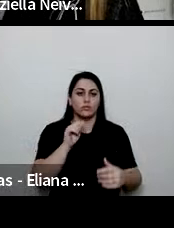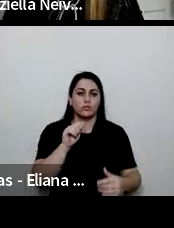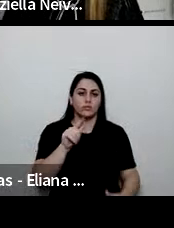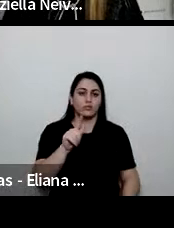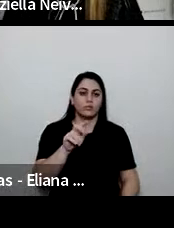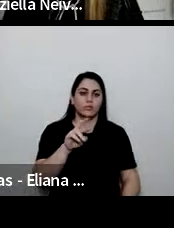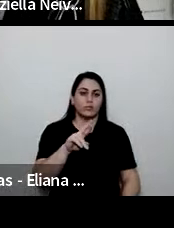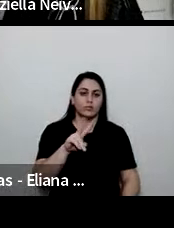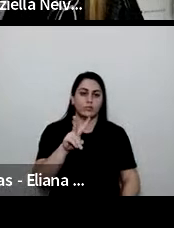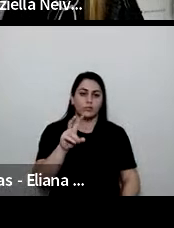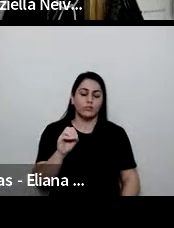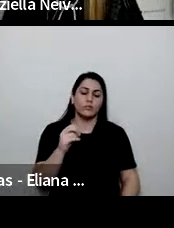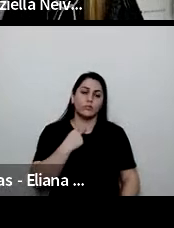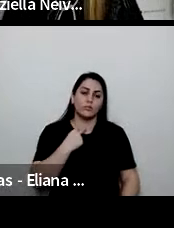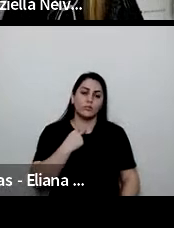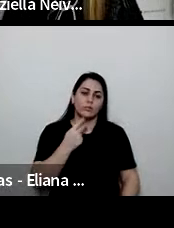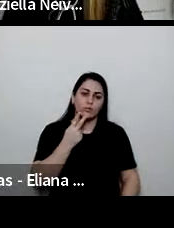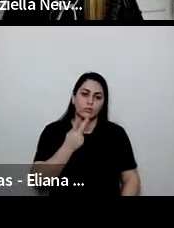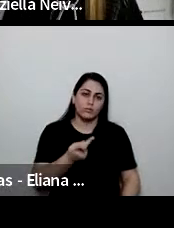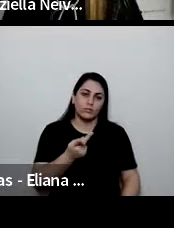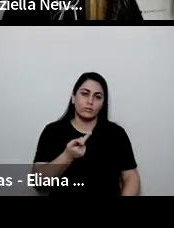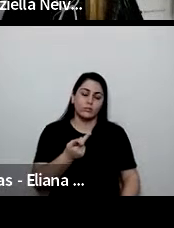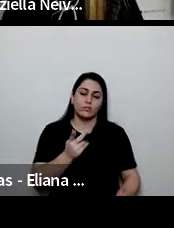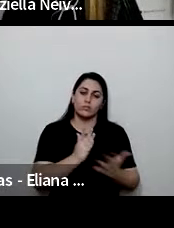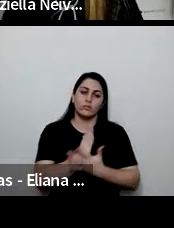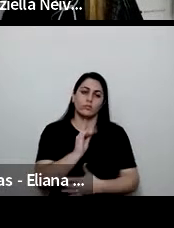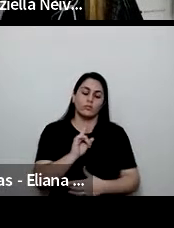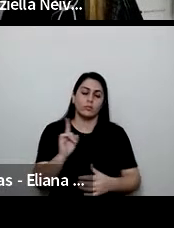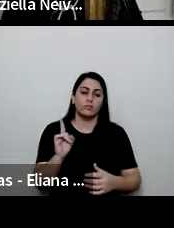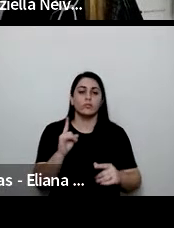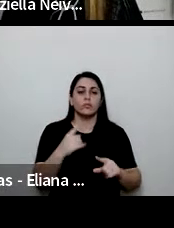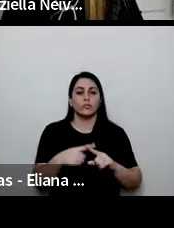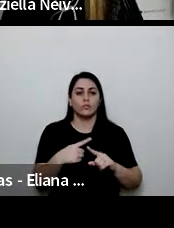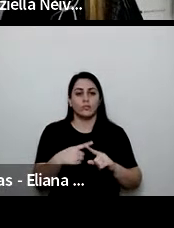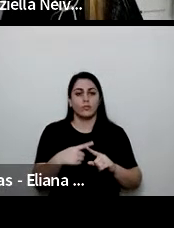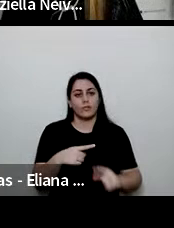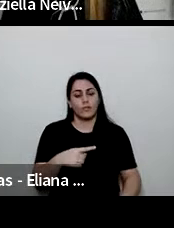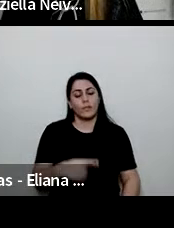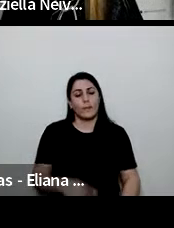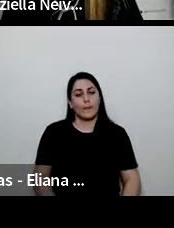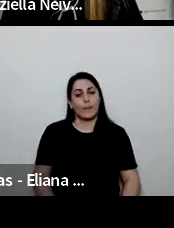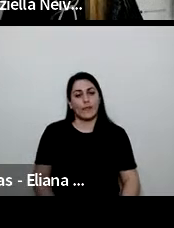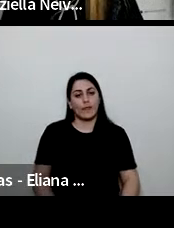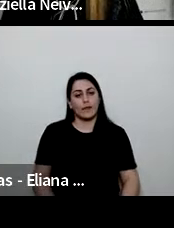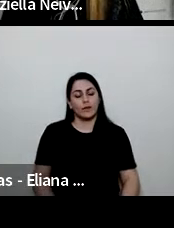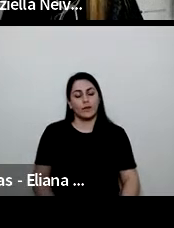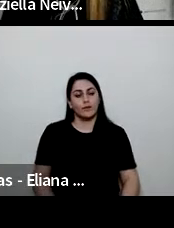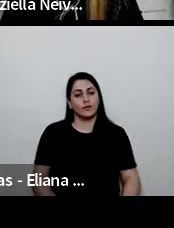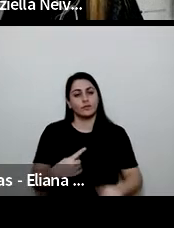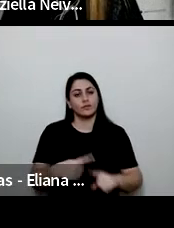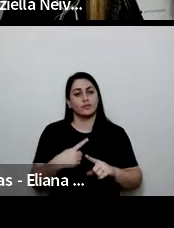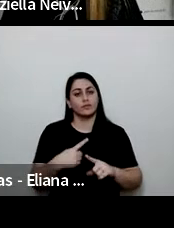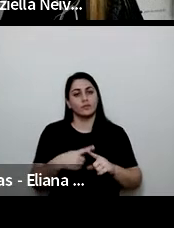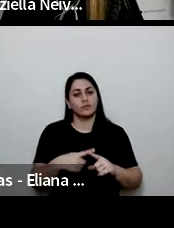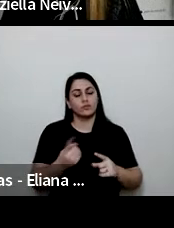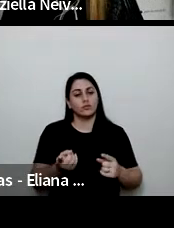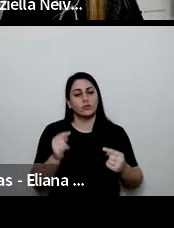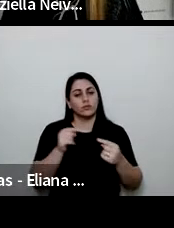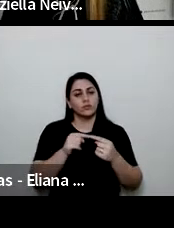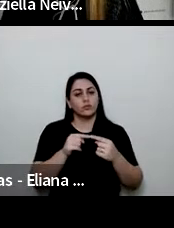não há que se falar em provimento por quê Porque no fundo a pretensão recursal